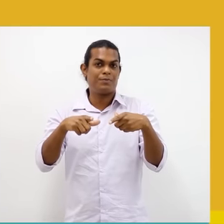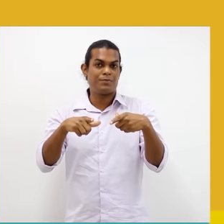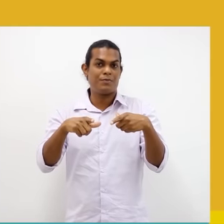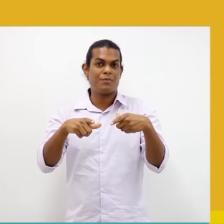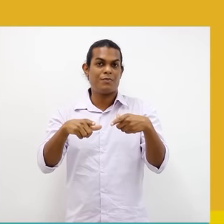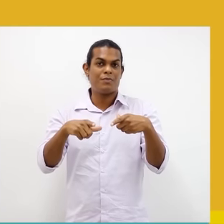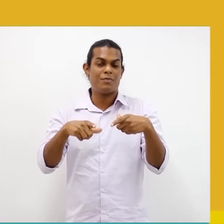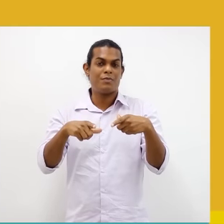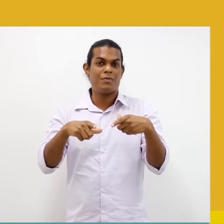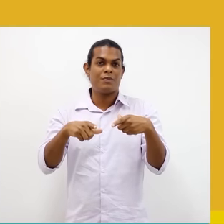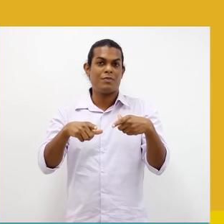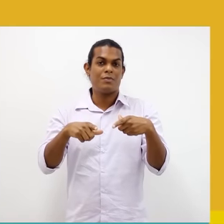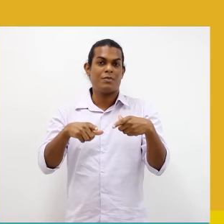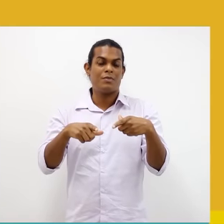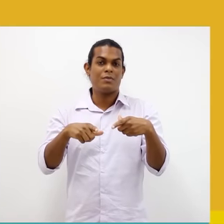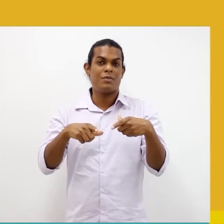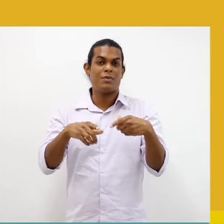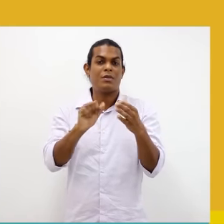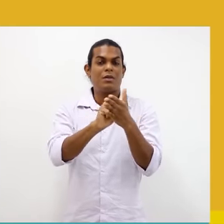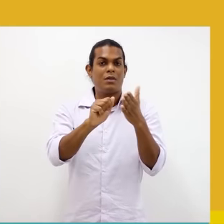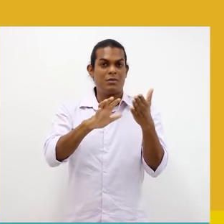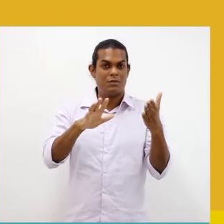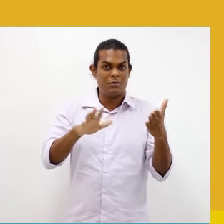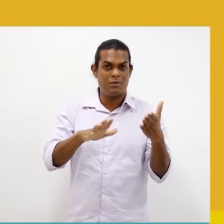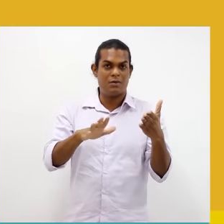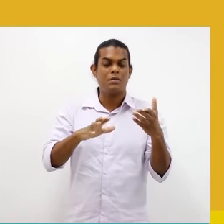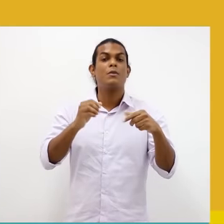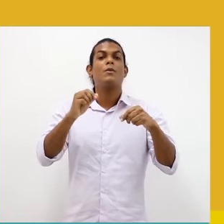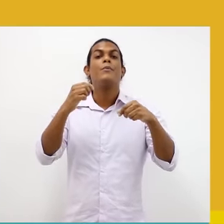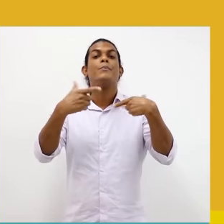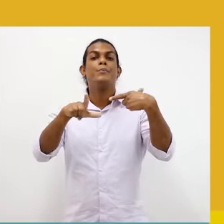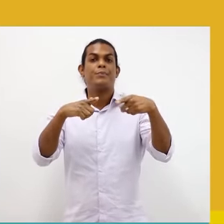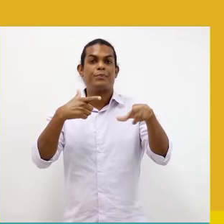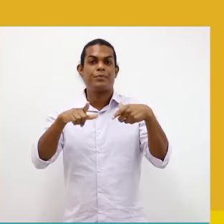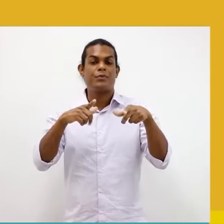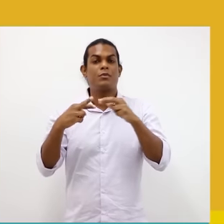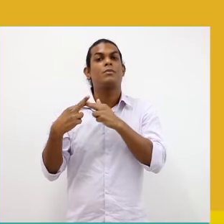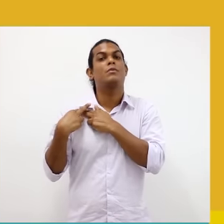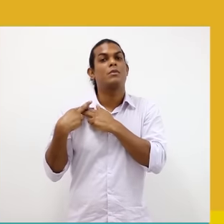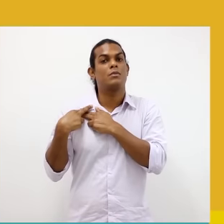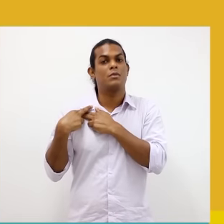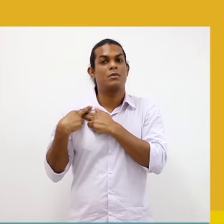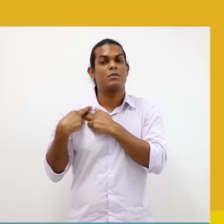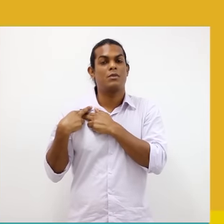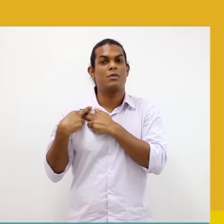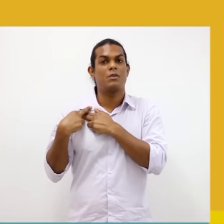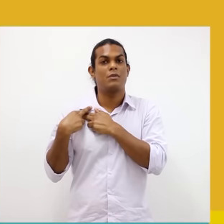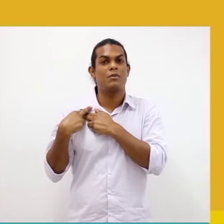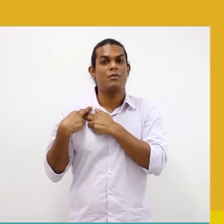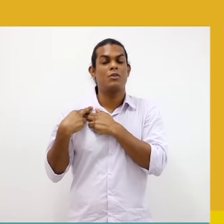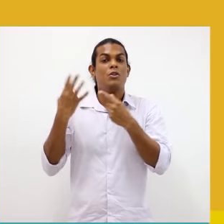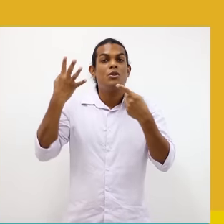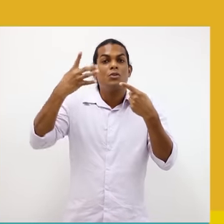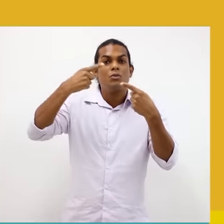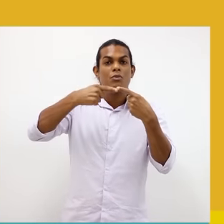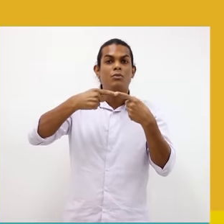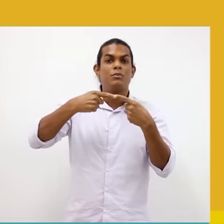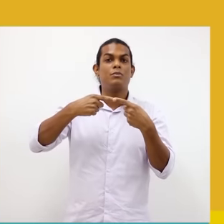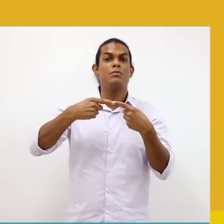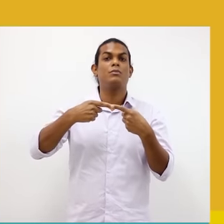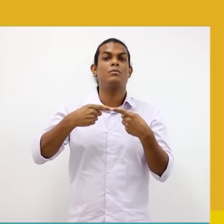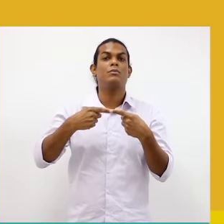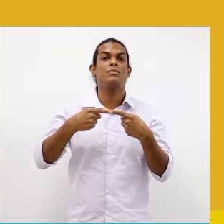este programa as seguintes atividades. Para o empregador, ele deve ser responsável em estabelecer, implantar e assegurar